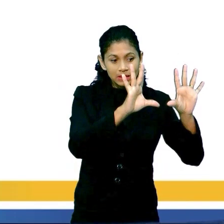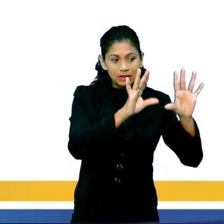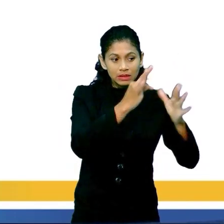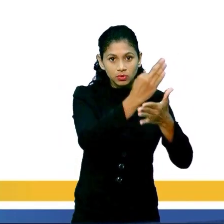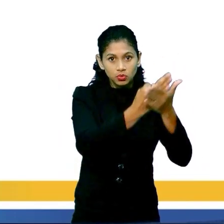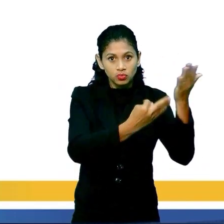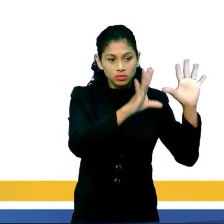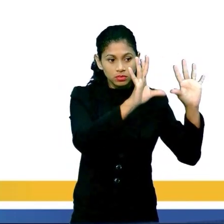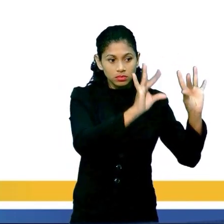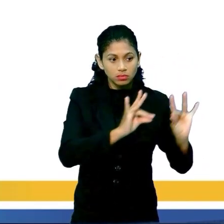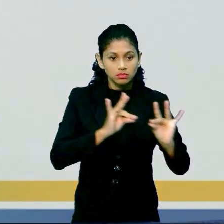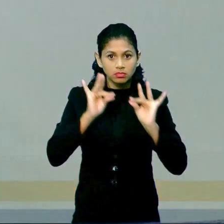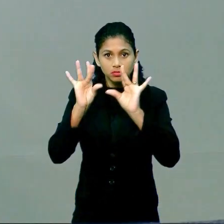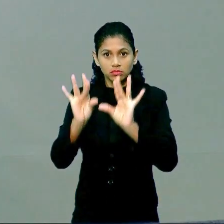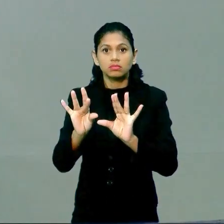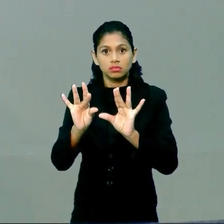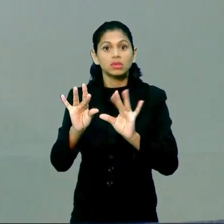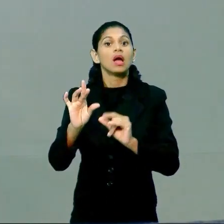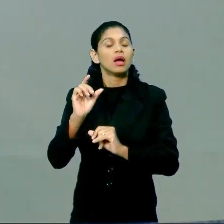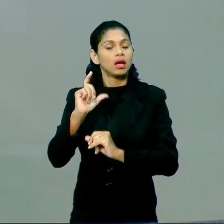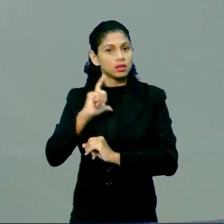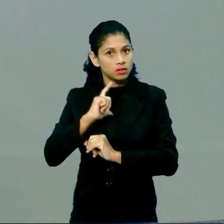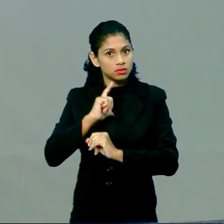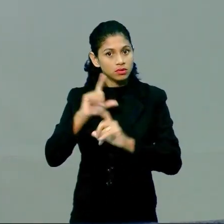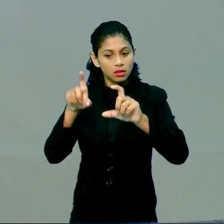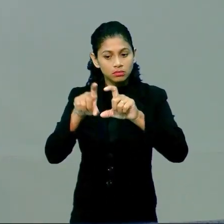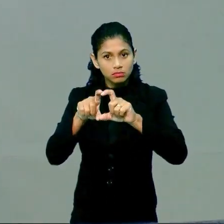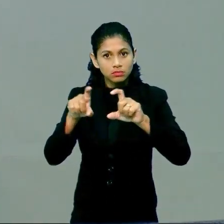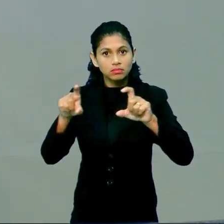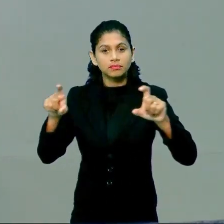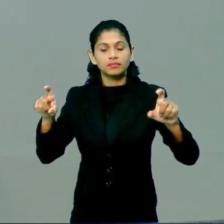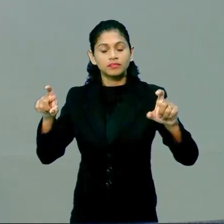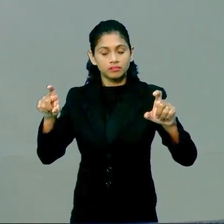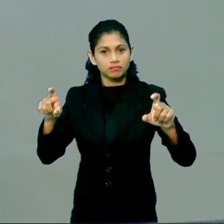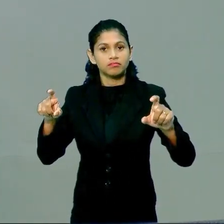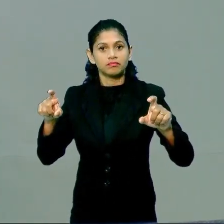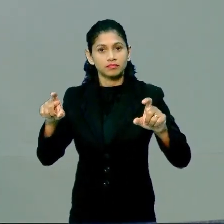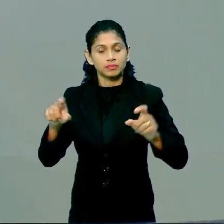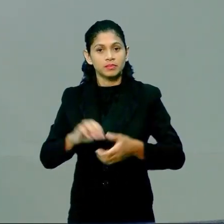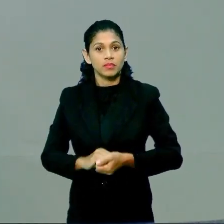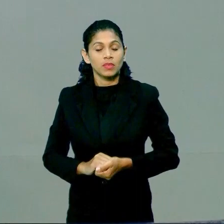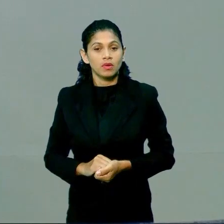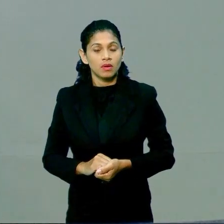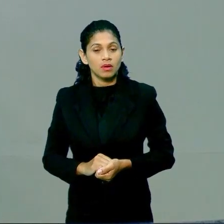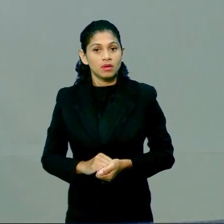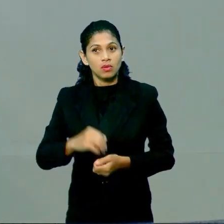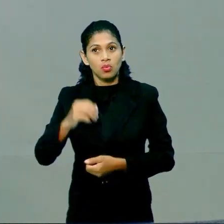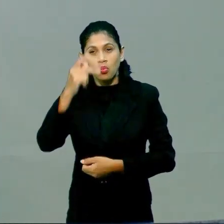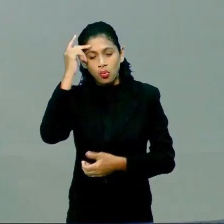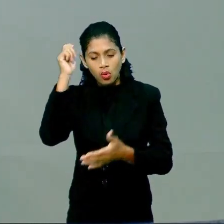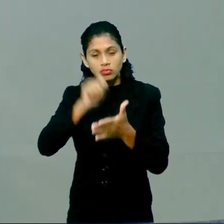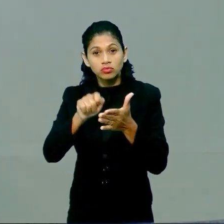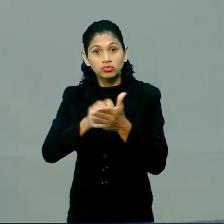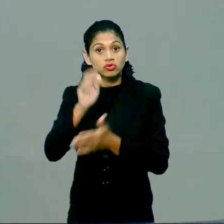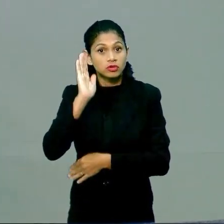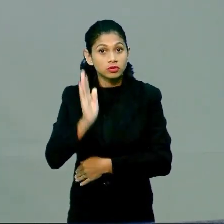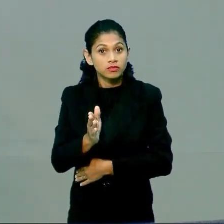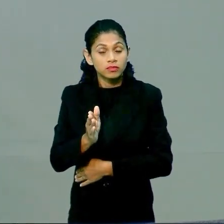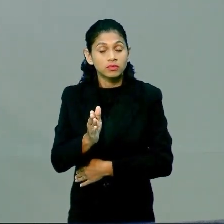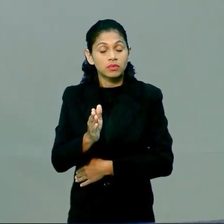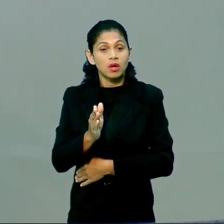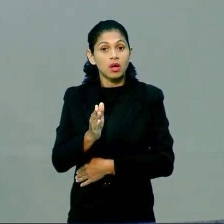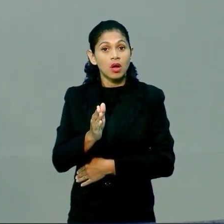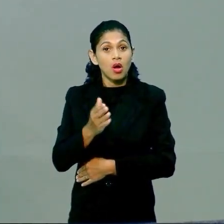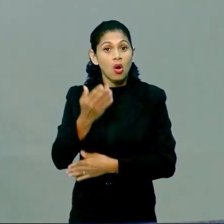fragmento então o próprio enunciador ele já me diz olha estudante né olha candidato